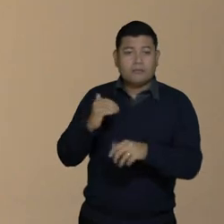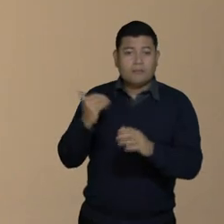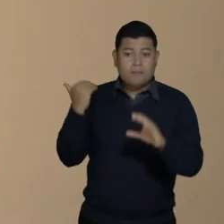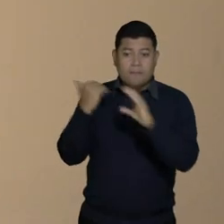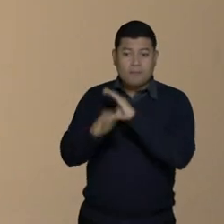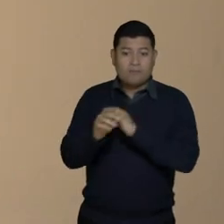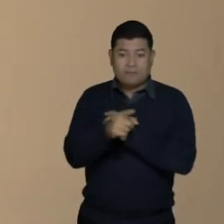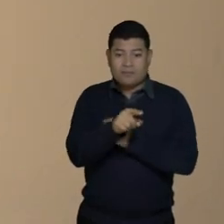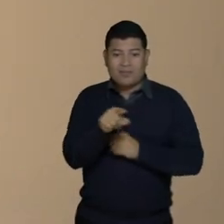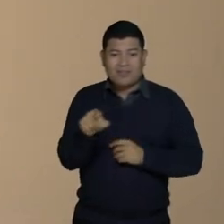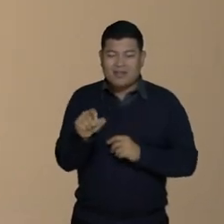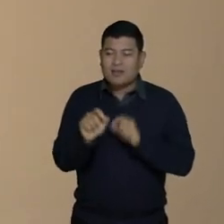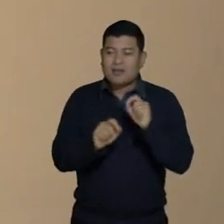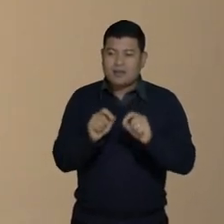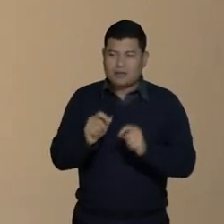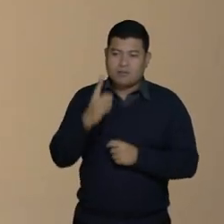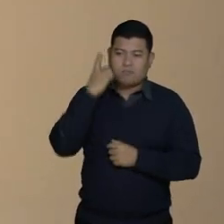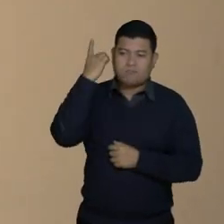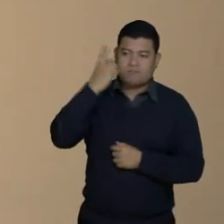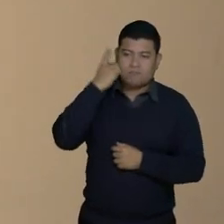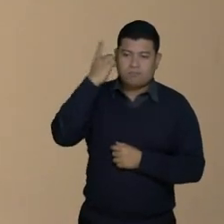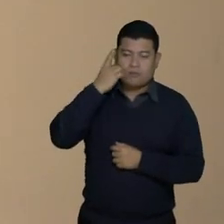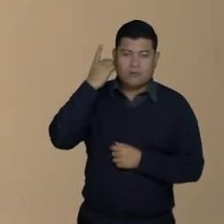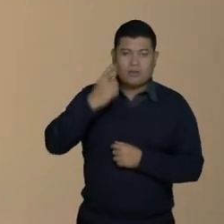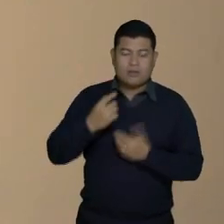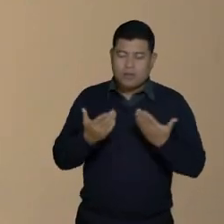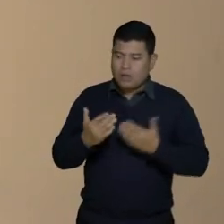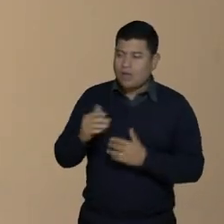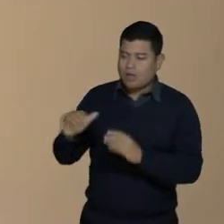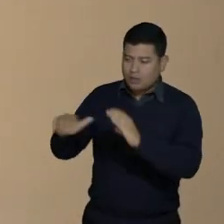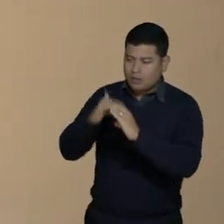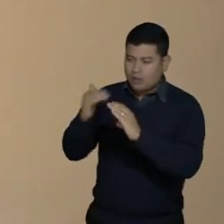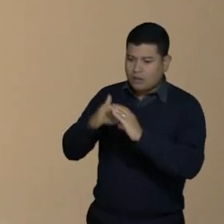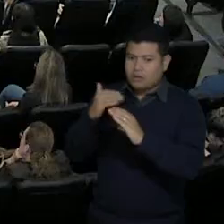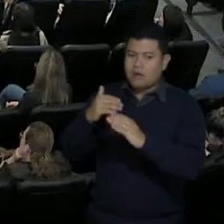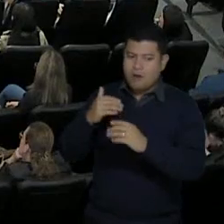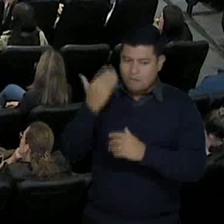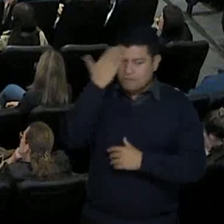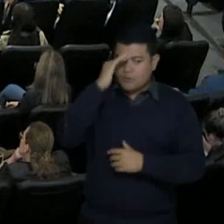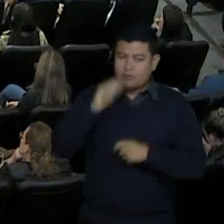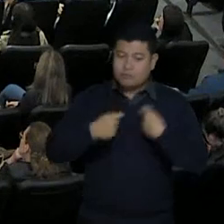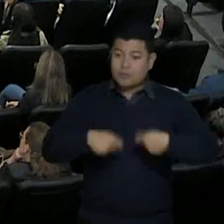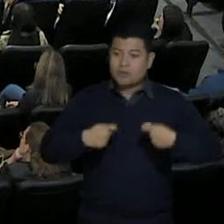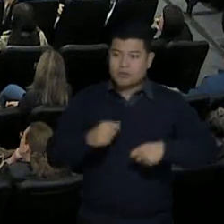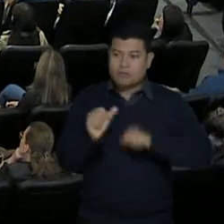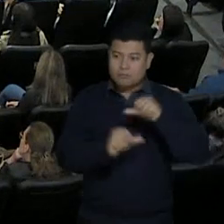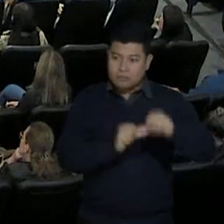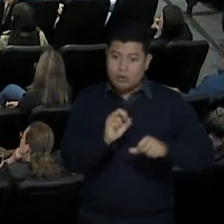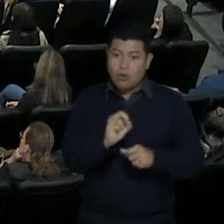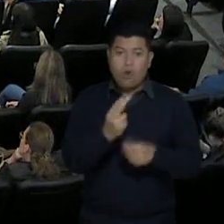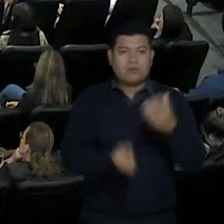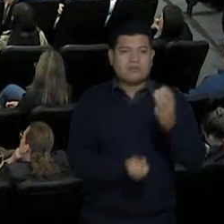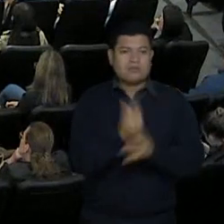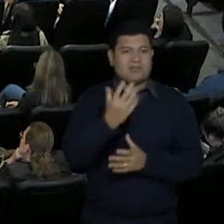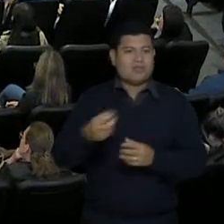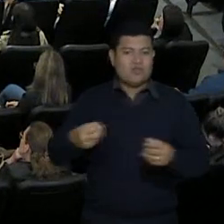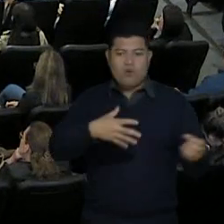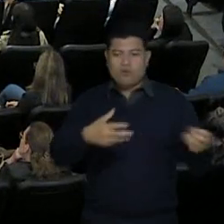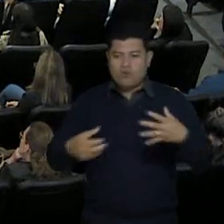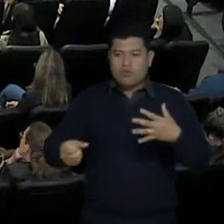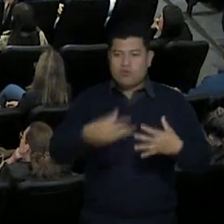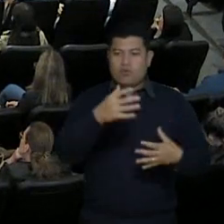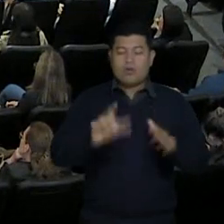começar a movimentar e regulamentar mesmo essas leis que a gente já tem no Estado de Santa Catarina como bem disse a Inês